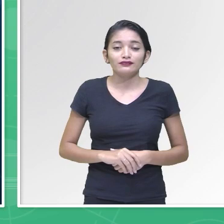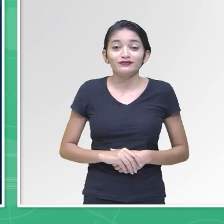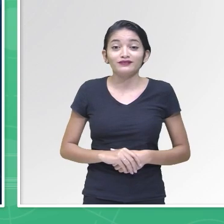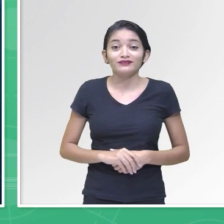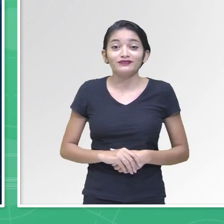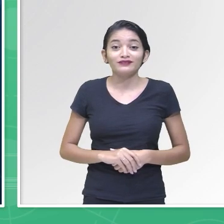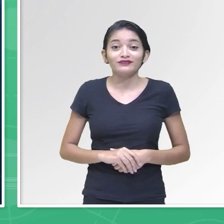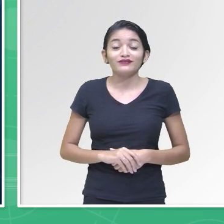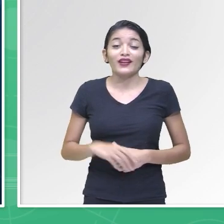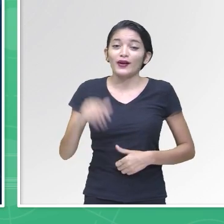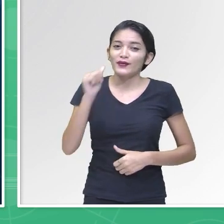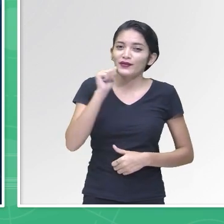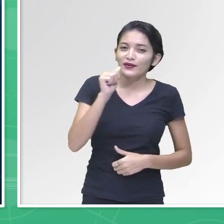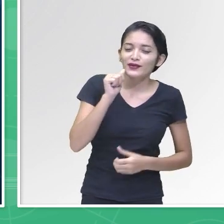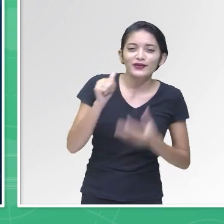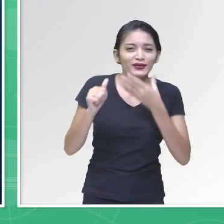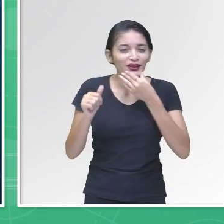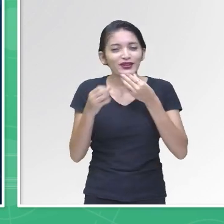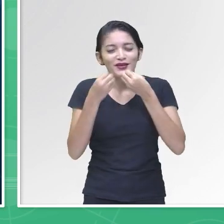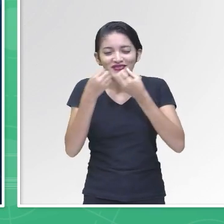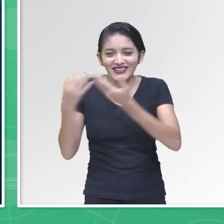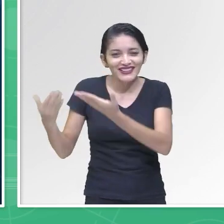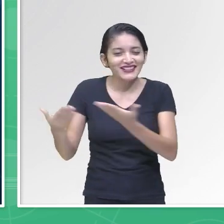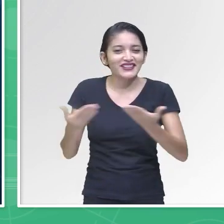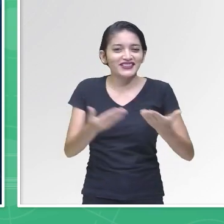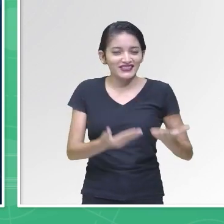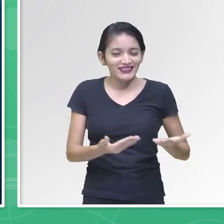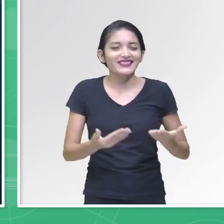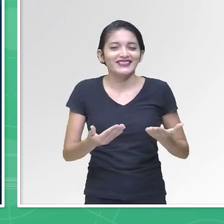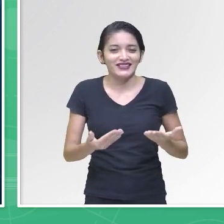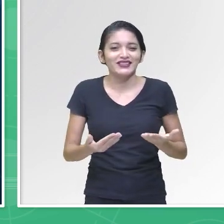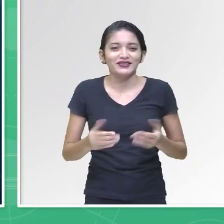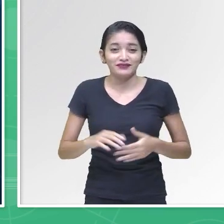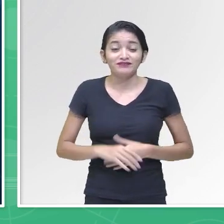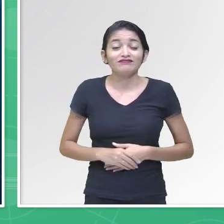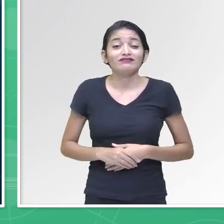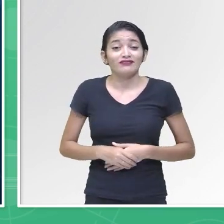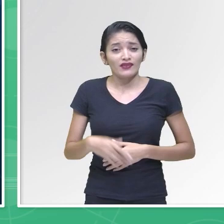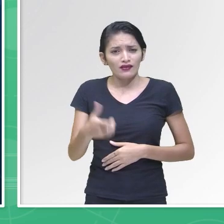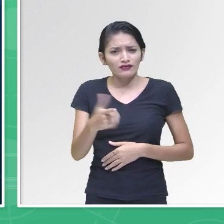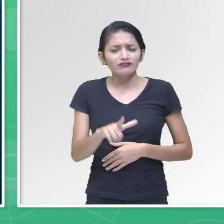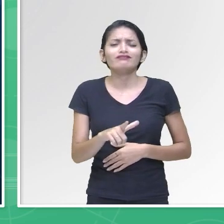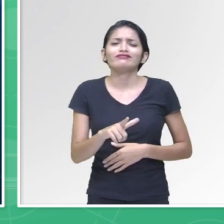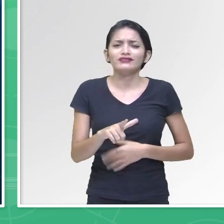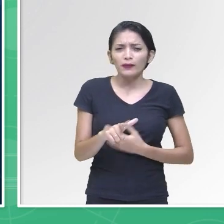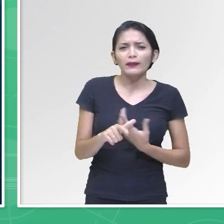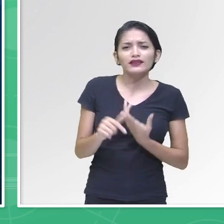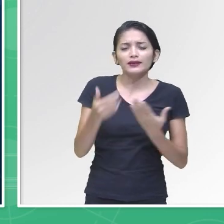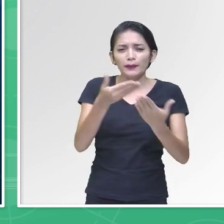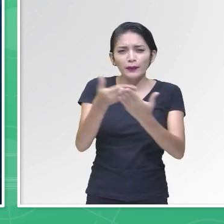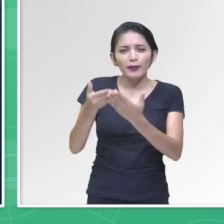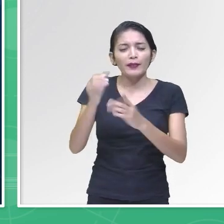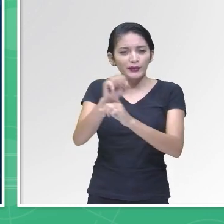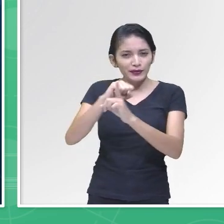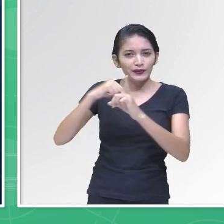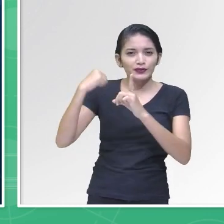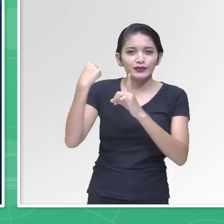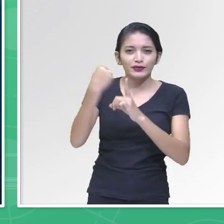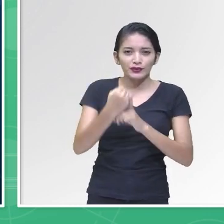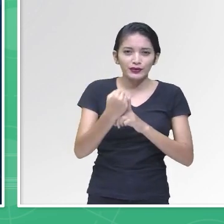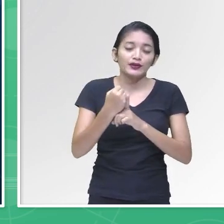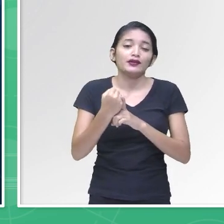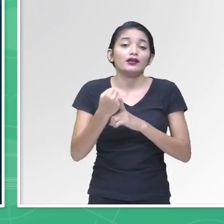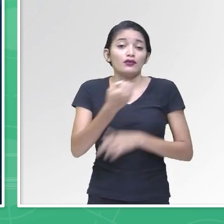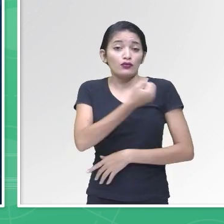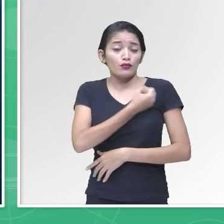Sejam todos e todas bem-vindos e bem-vindas à nossa aula de Sociologia número